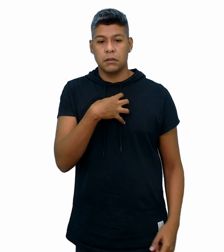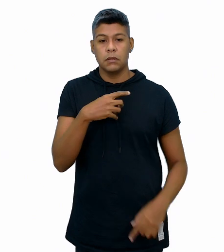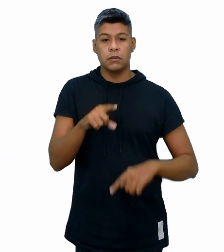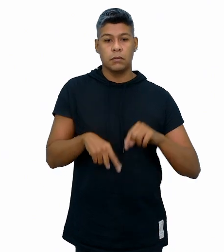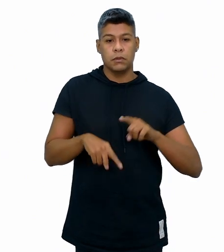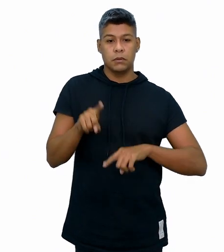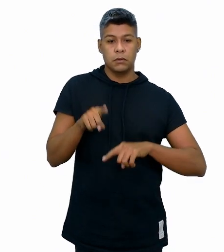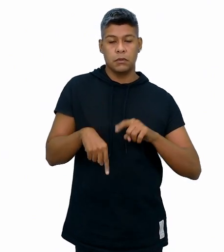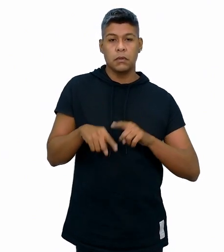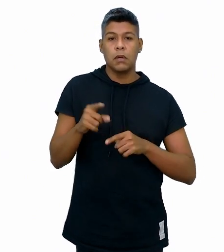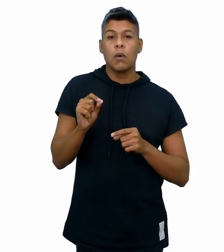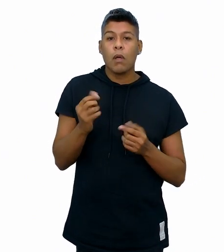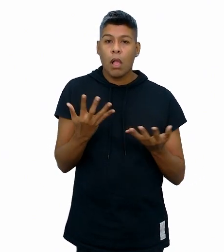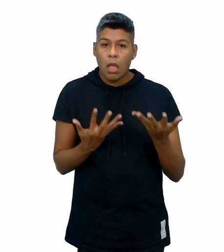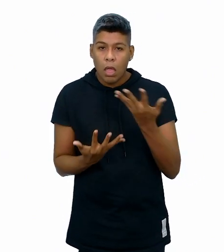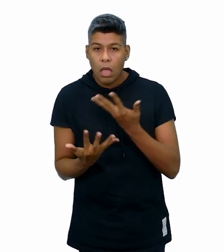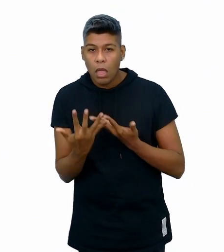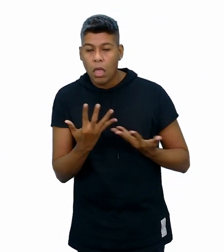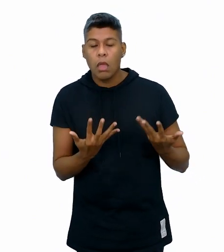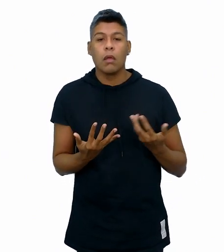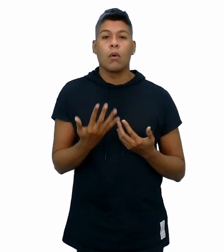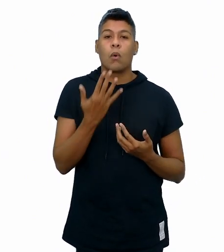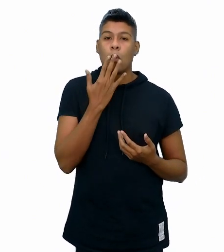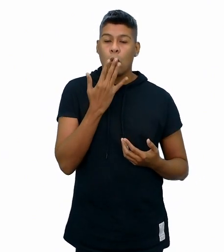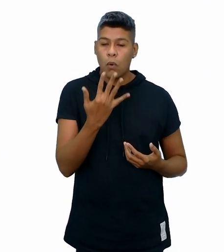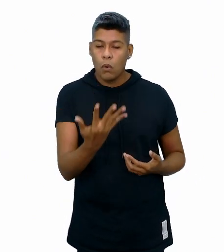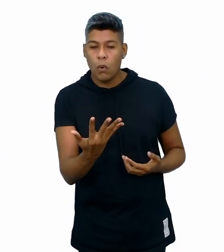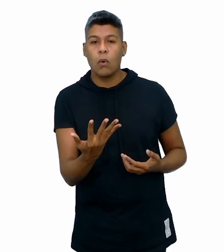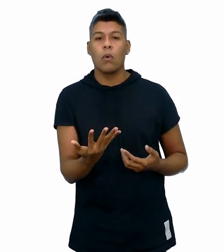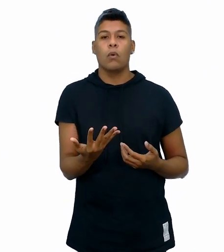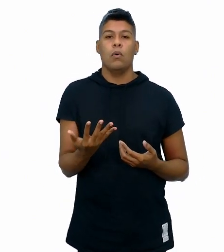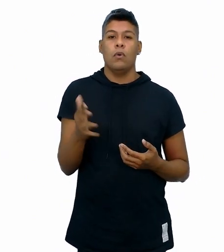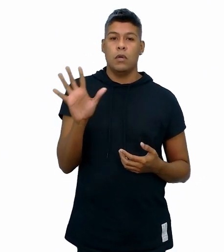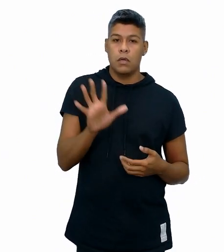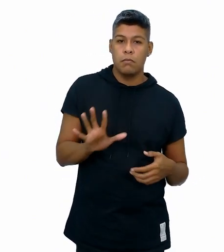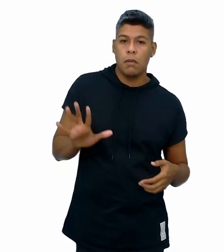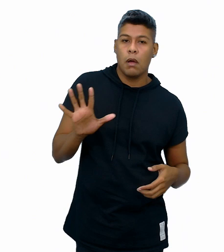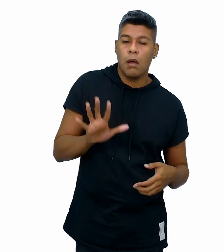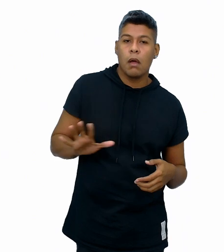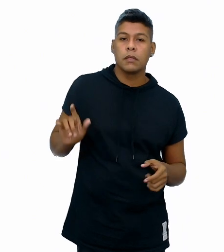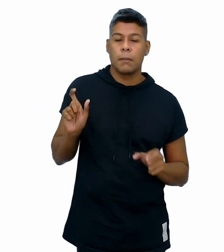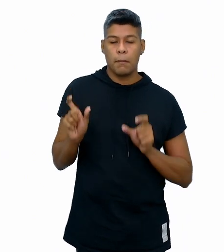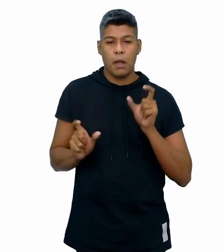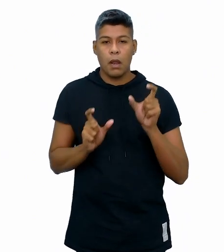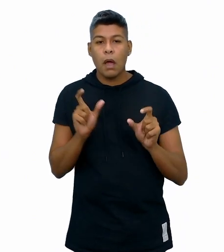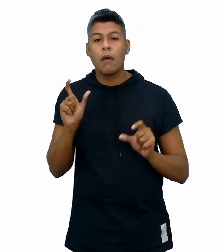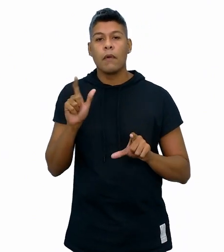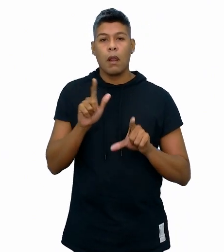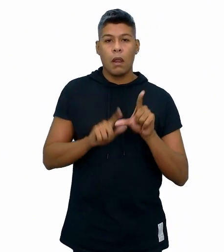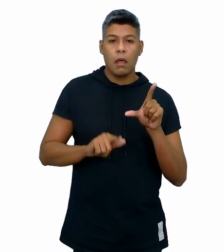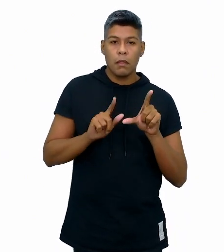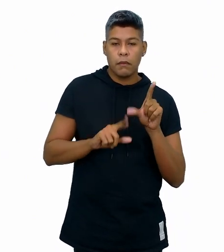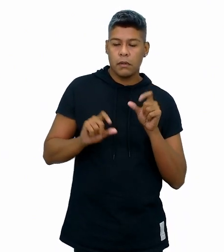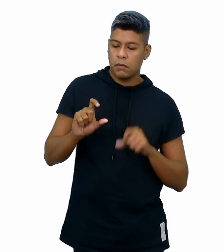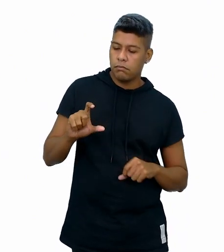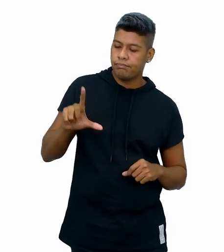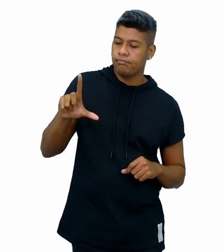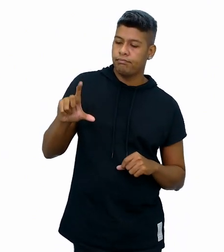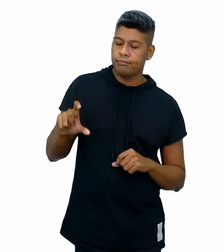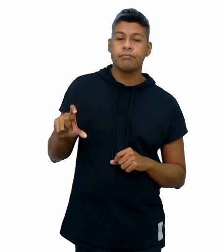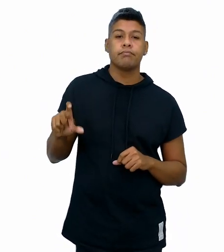recursos de persuasão, como cores, imagens, escolha de palavras, jogo de palavras, tamanho de letras, em anúncios,